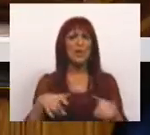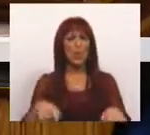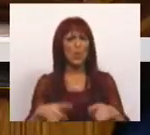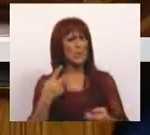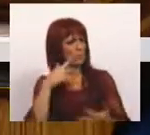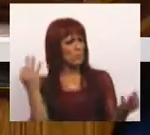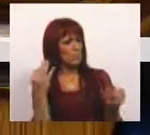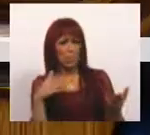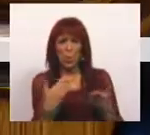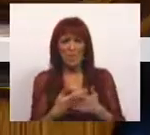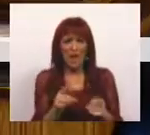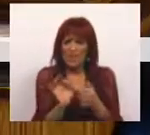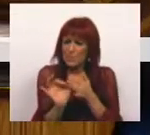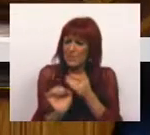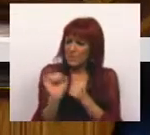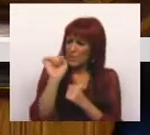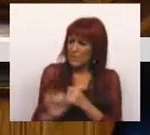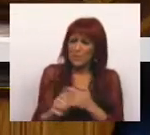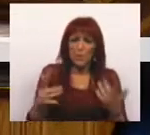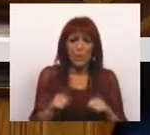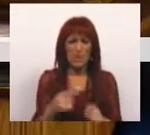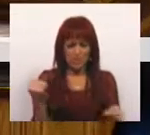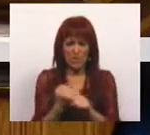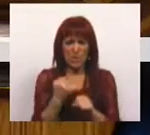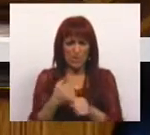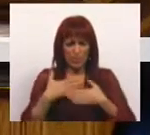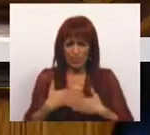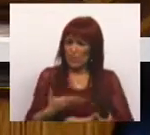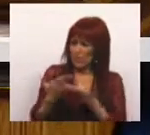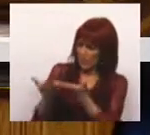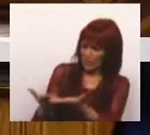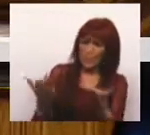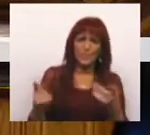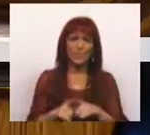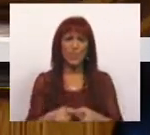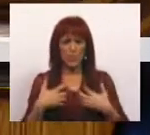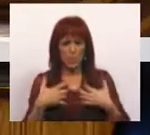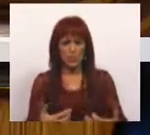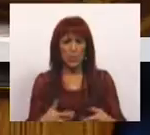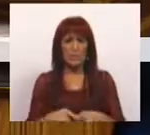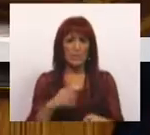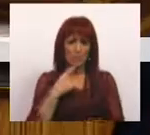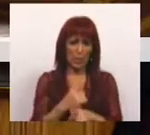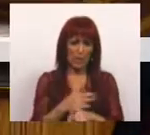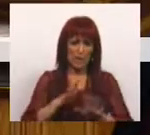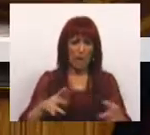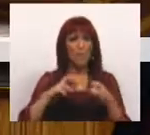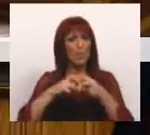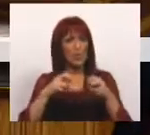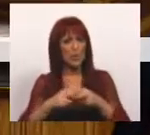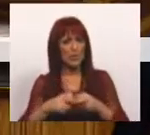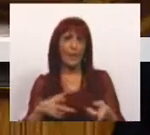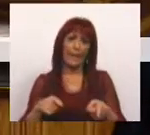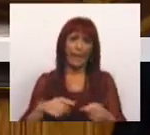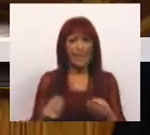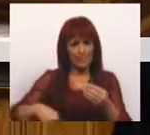de ser reconhecida a especificidade do exercício desta profissão e o seu desgaste, como referi. Perante um problema, é,